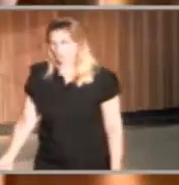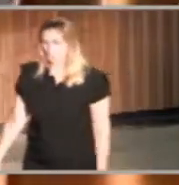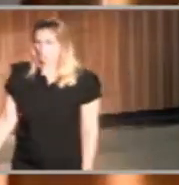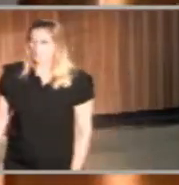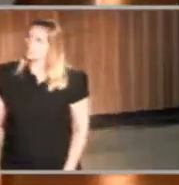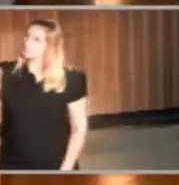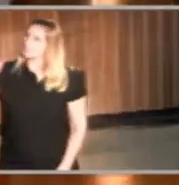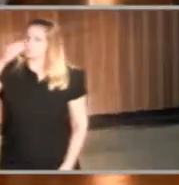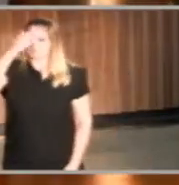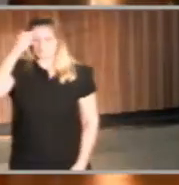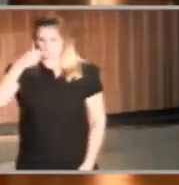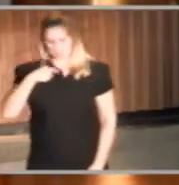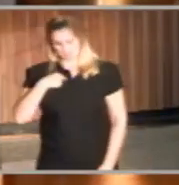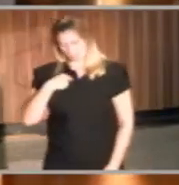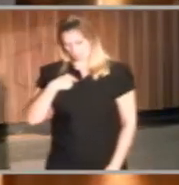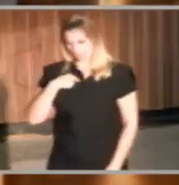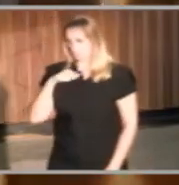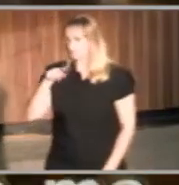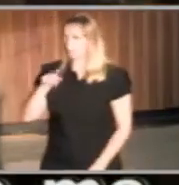você.